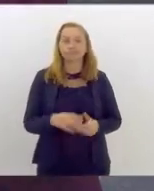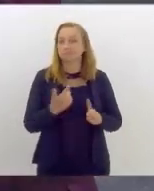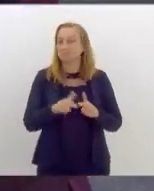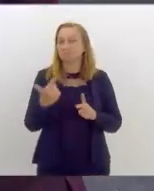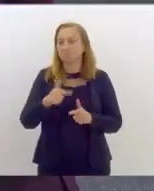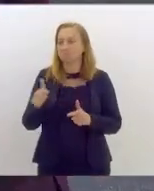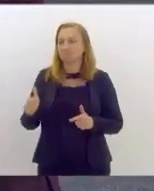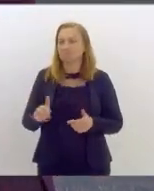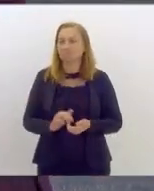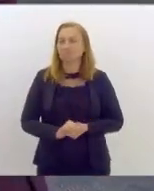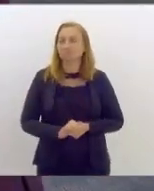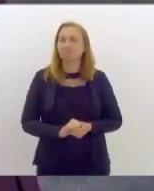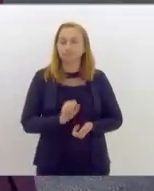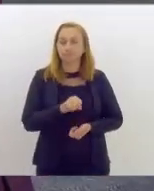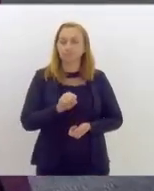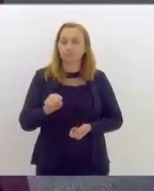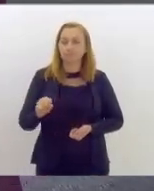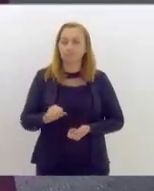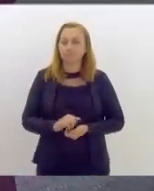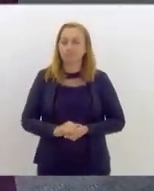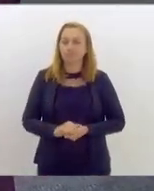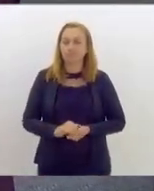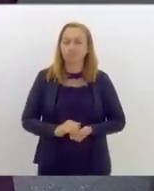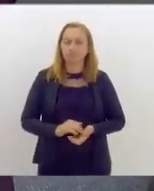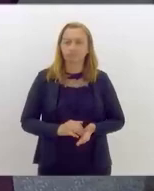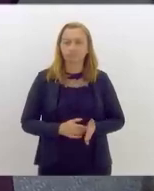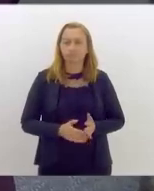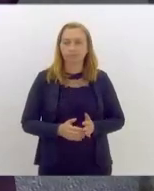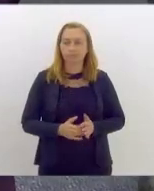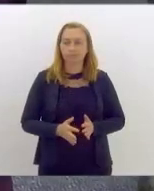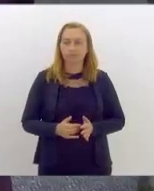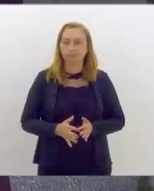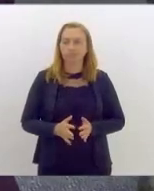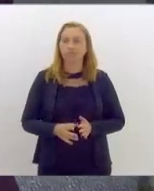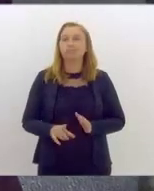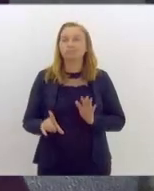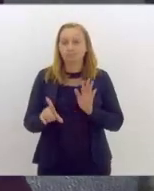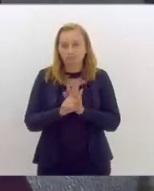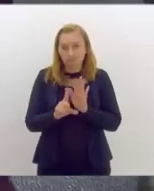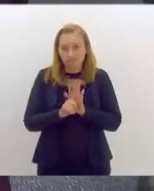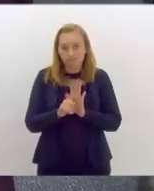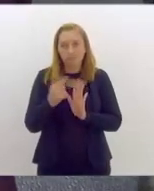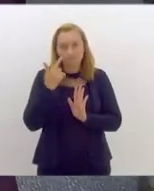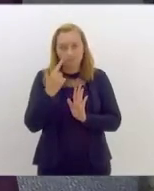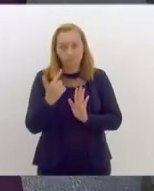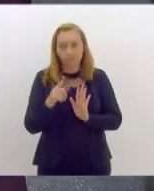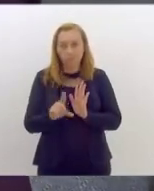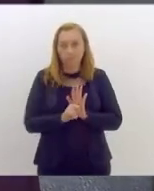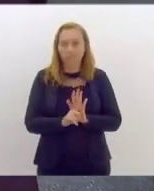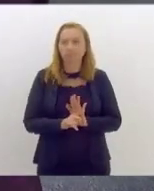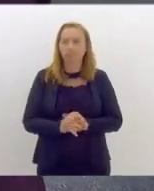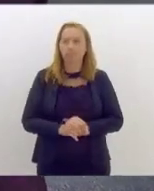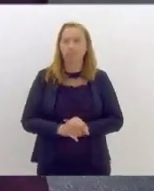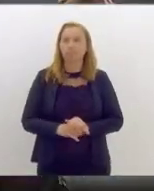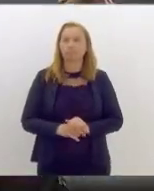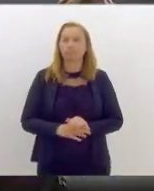sem problema mas é assim nós vamos pegar a lei Olha só